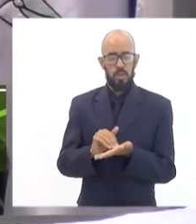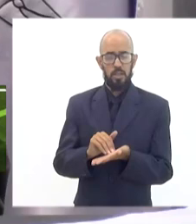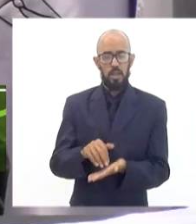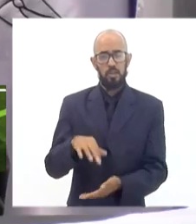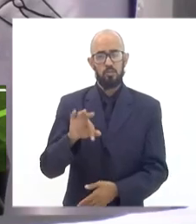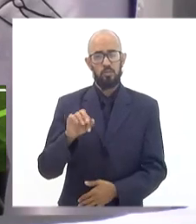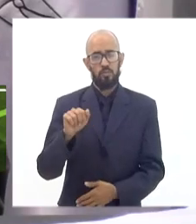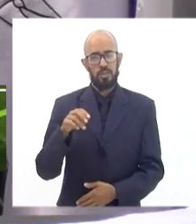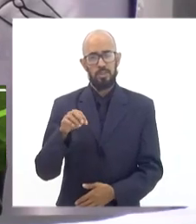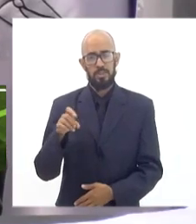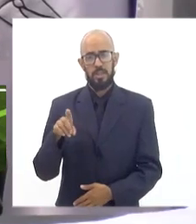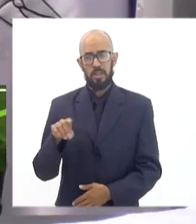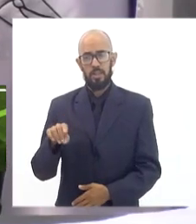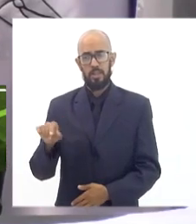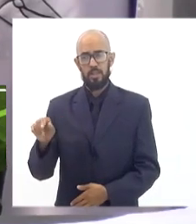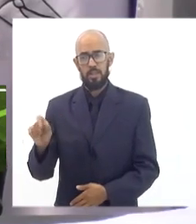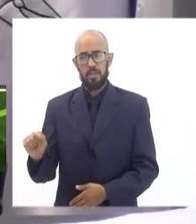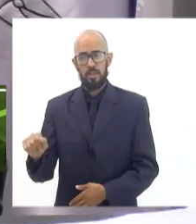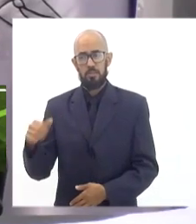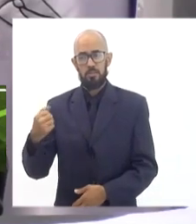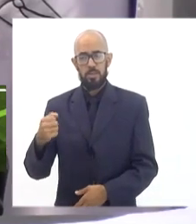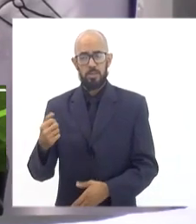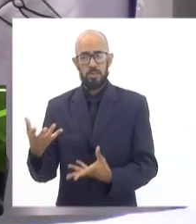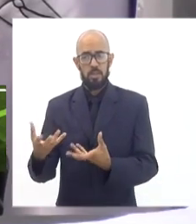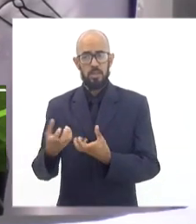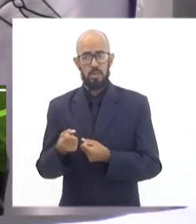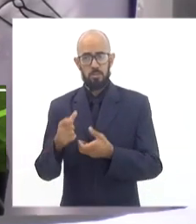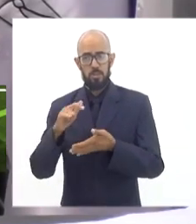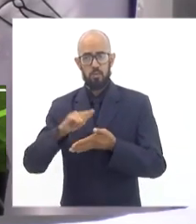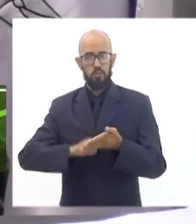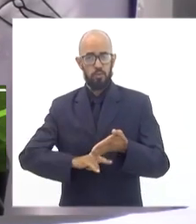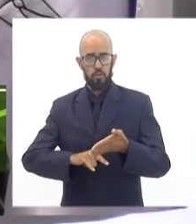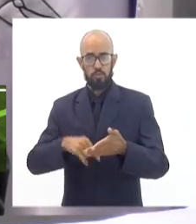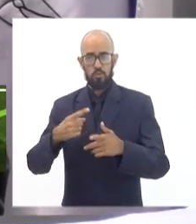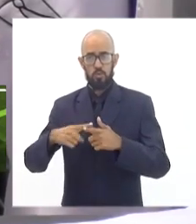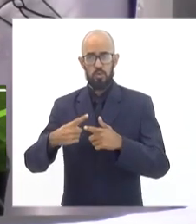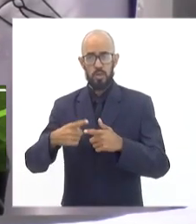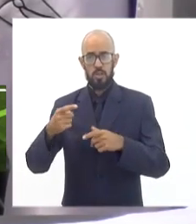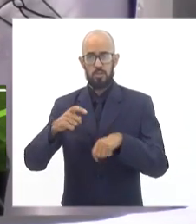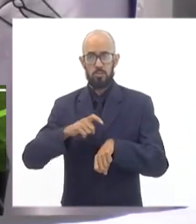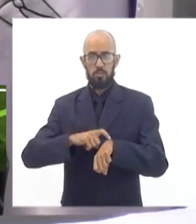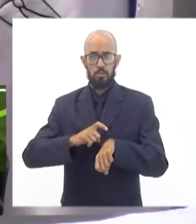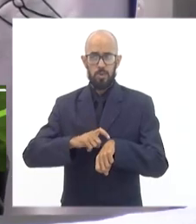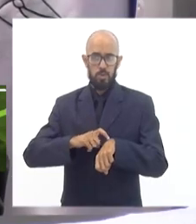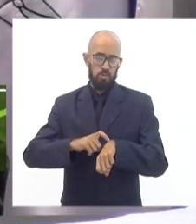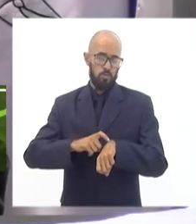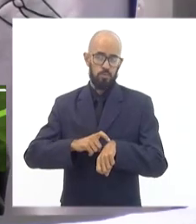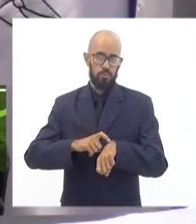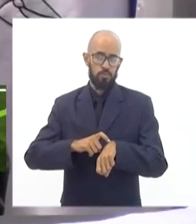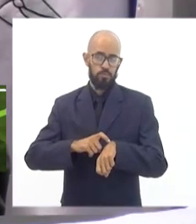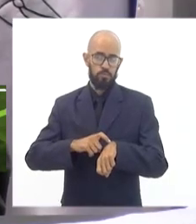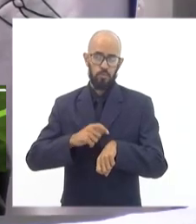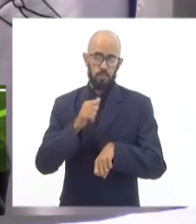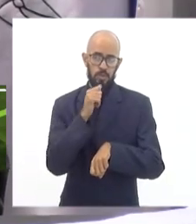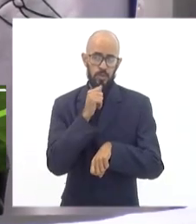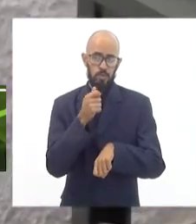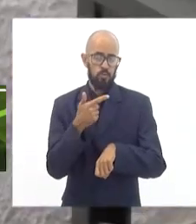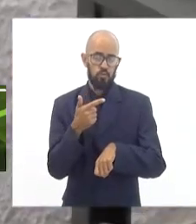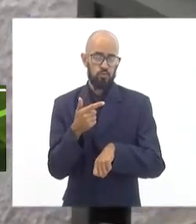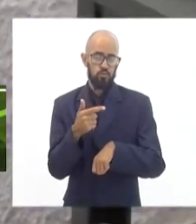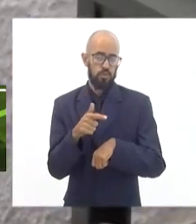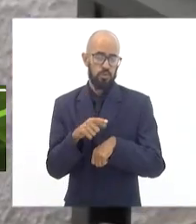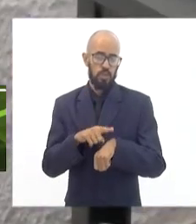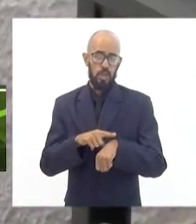tem que ser o destinatário de seu ofício porque essa altura do conceito do campeonato ainda não tive tempo de falar com